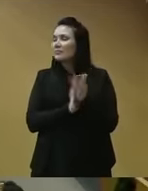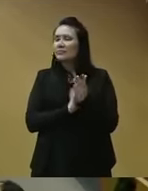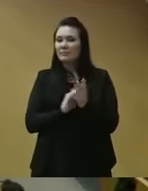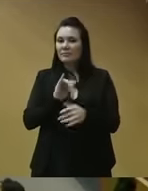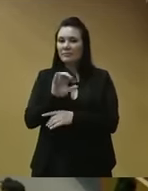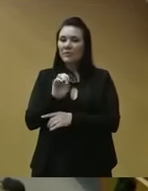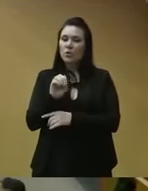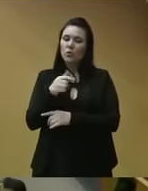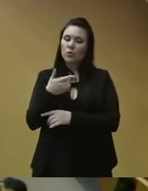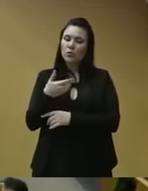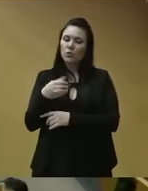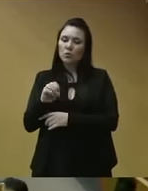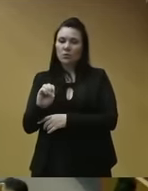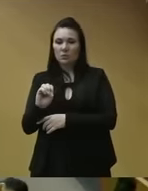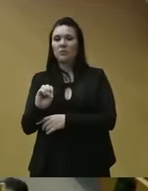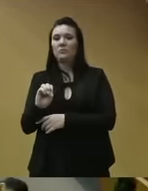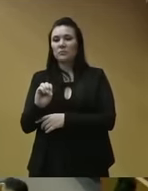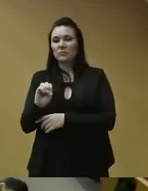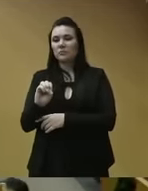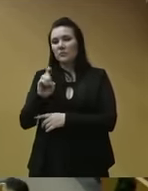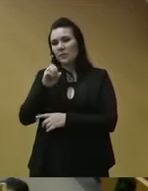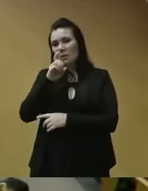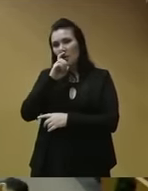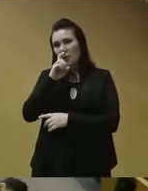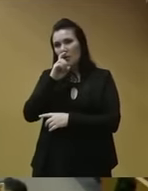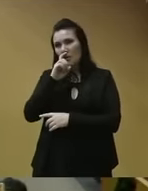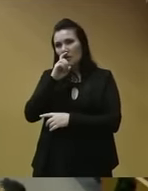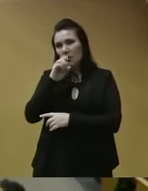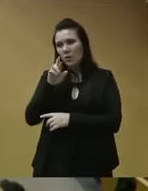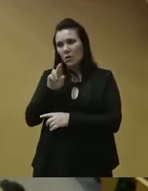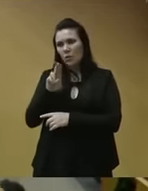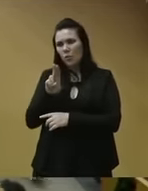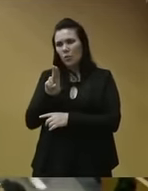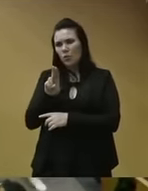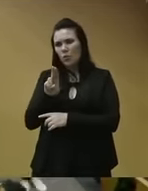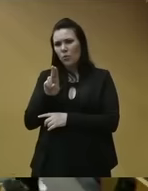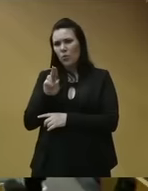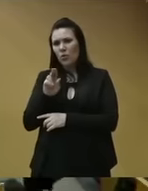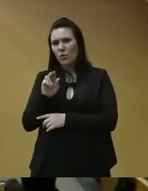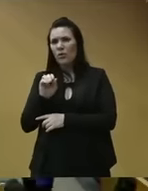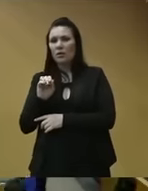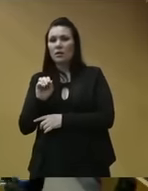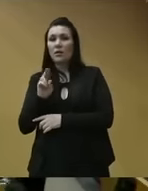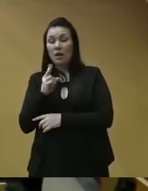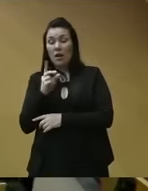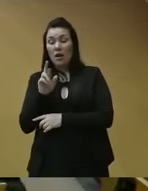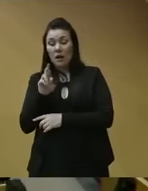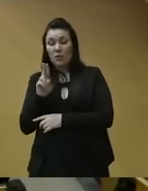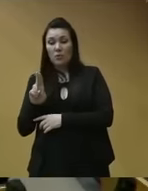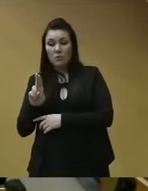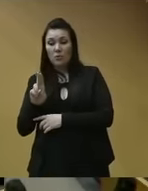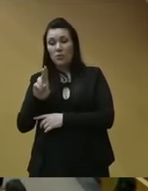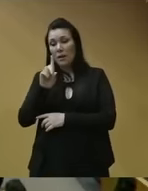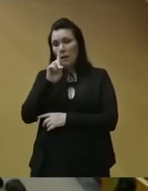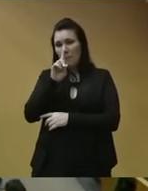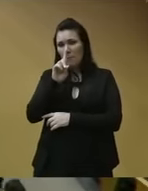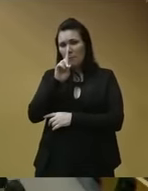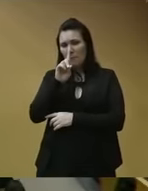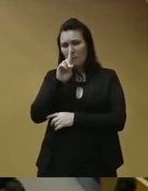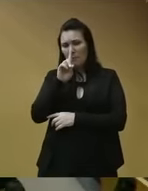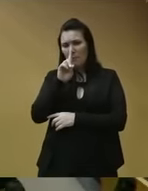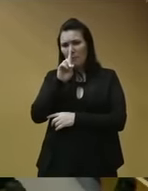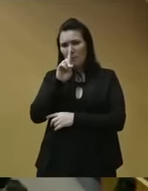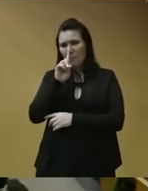João Pedro Hornos da Silva, filho de Rui Edemir da Silva e Eulânia Pereto Hornos, natural